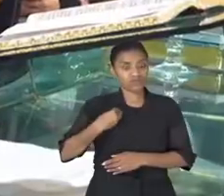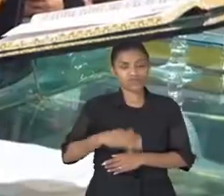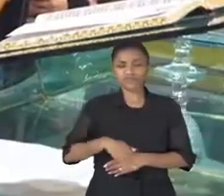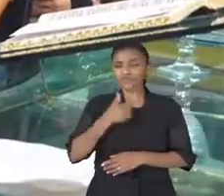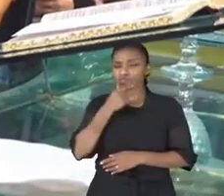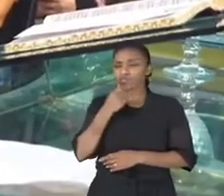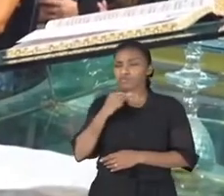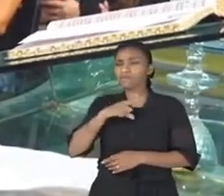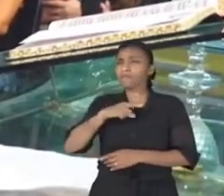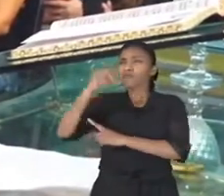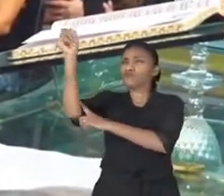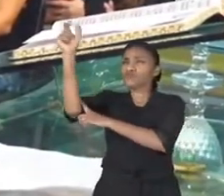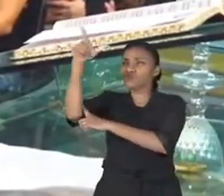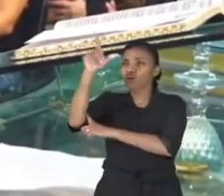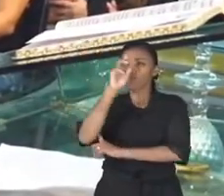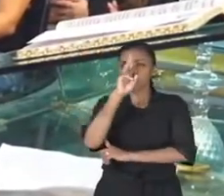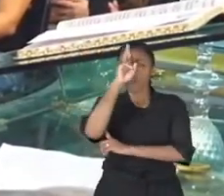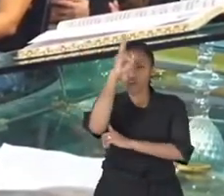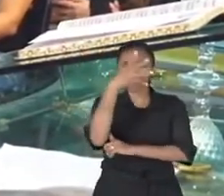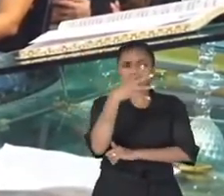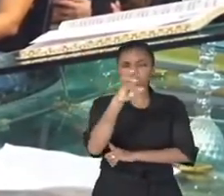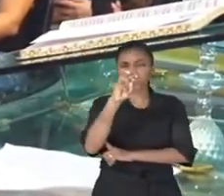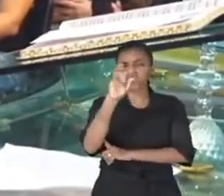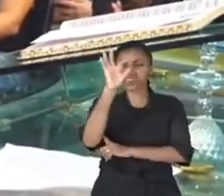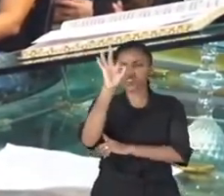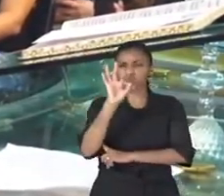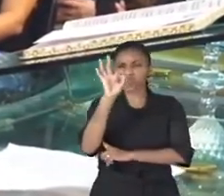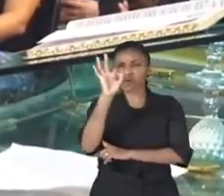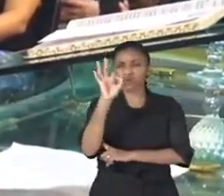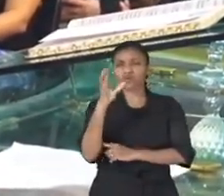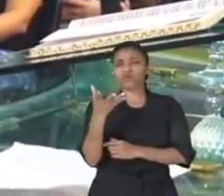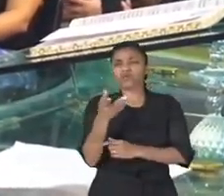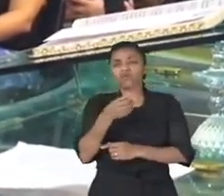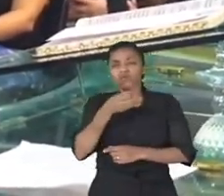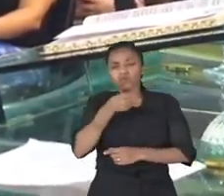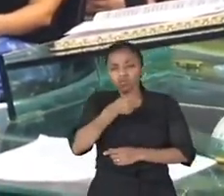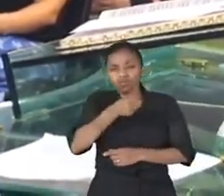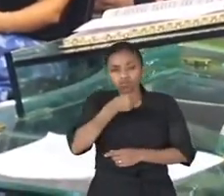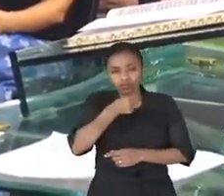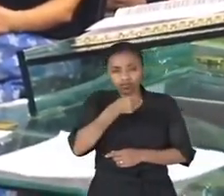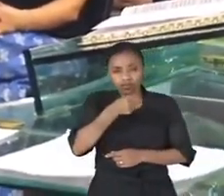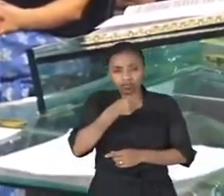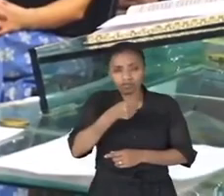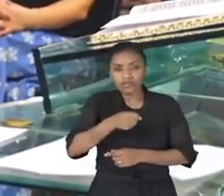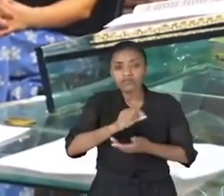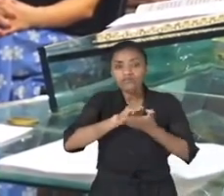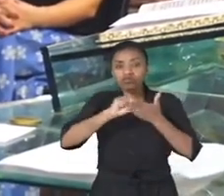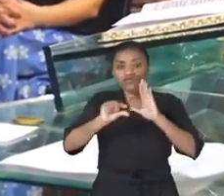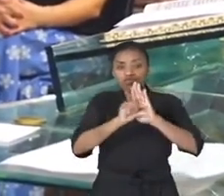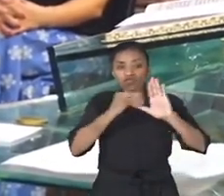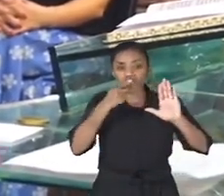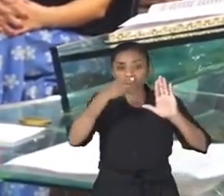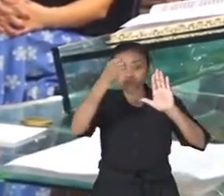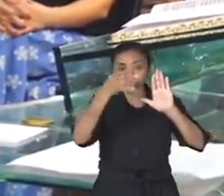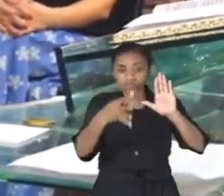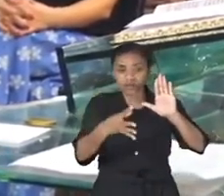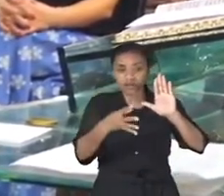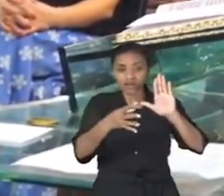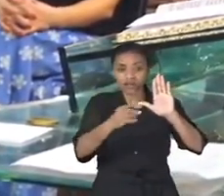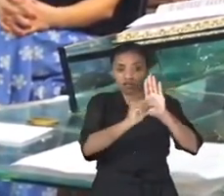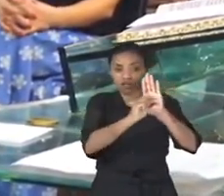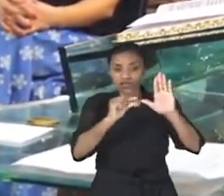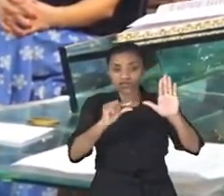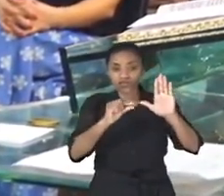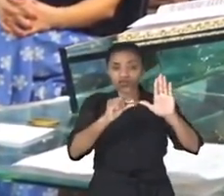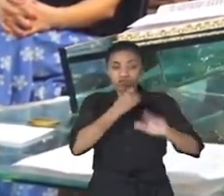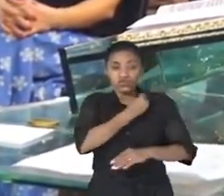de um sol de quase 45 graus, com um microfonezinho na mão, recitou João 14. E quando